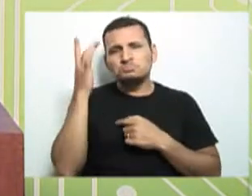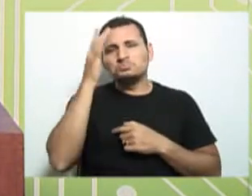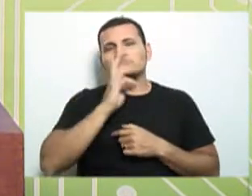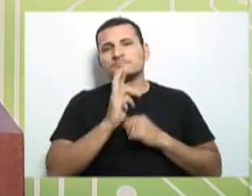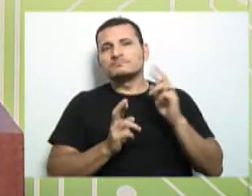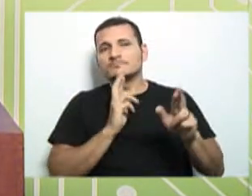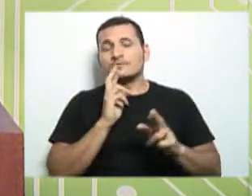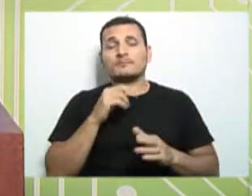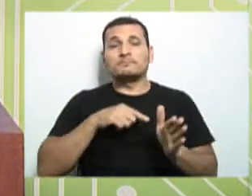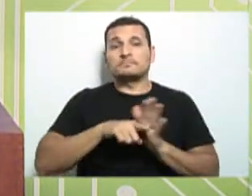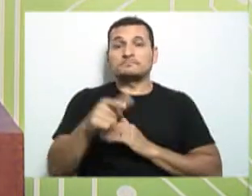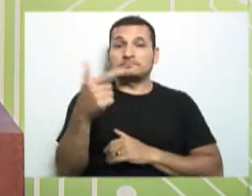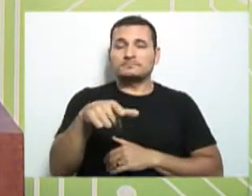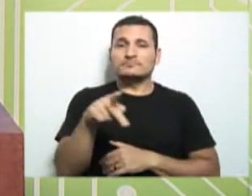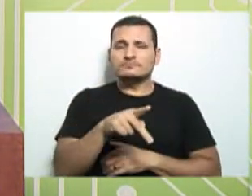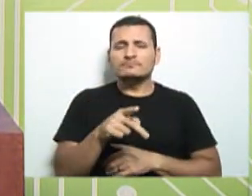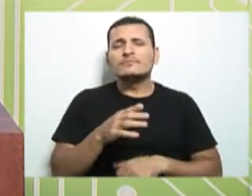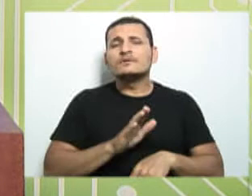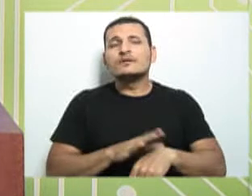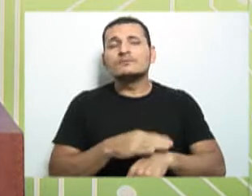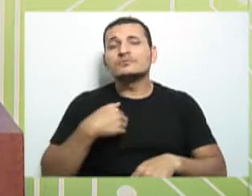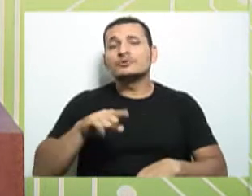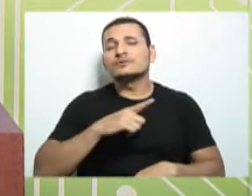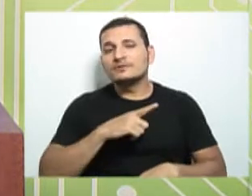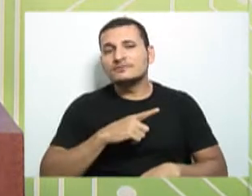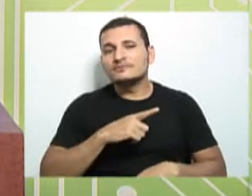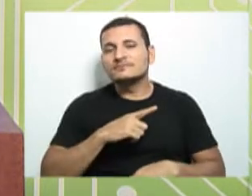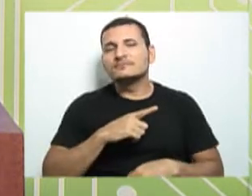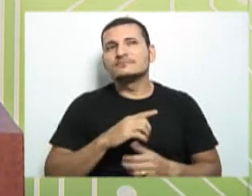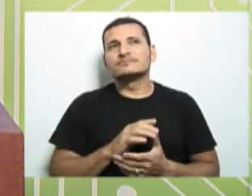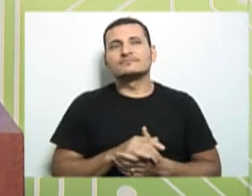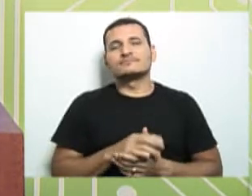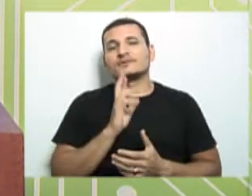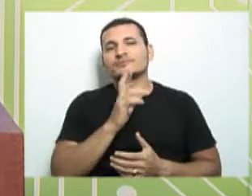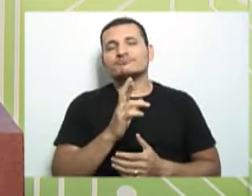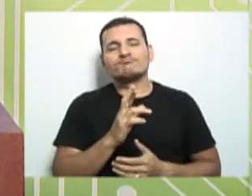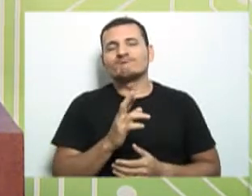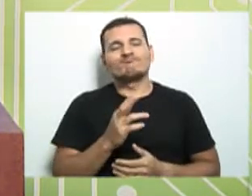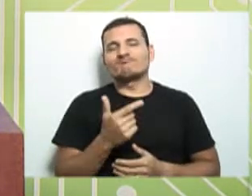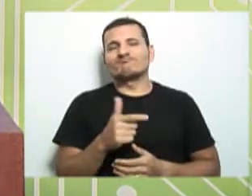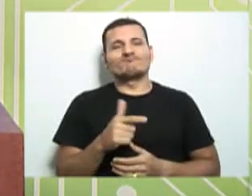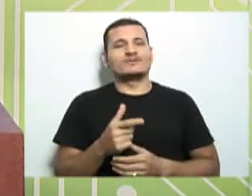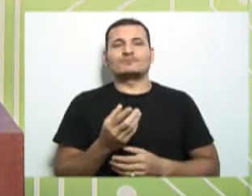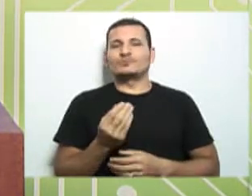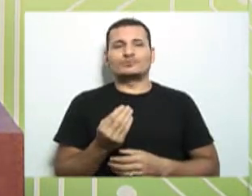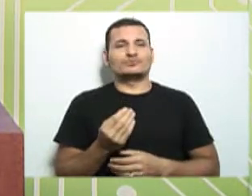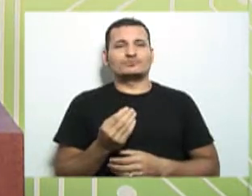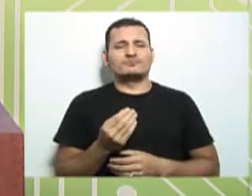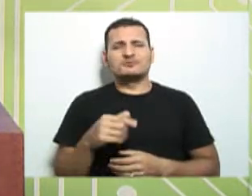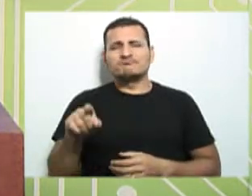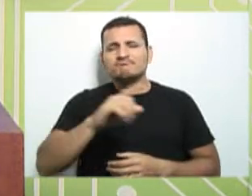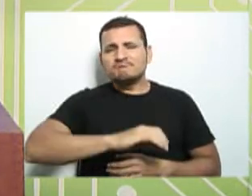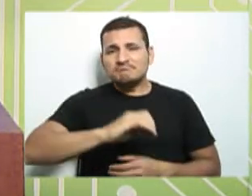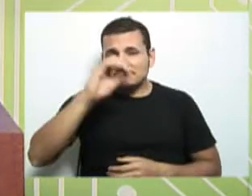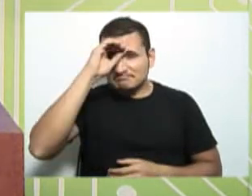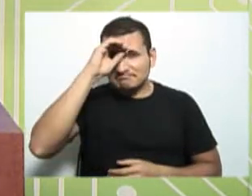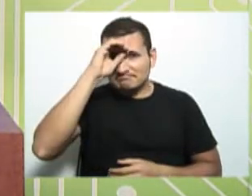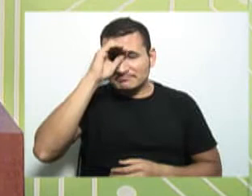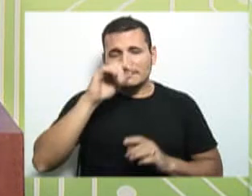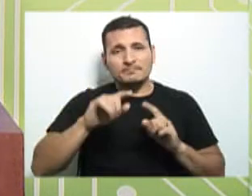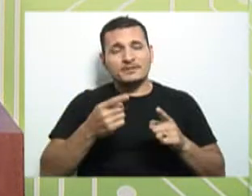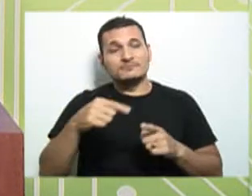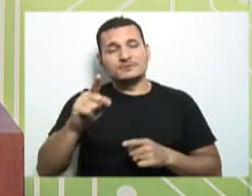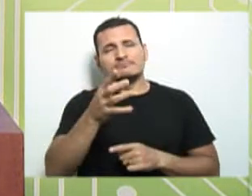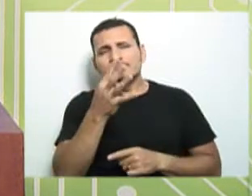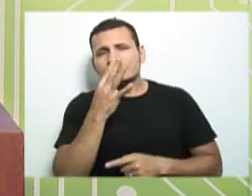professor pergunta novamente, quanto tempo nós temos? E responde, não muito. Os alunos ficaram meio sem entender, mas você assistindo o